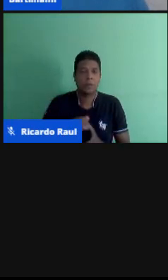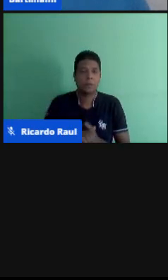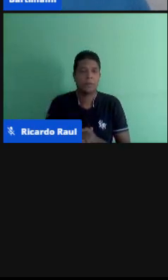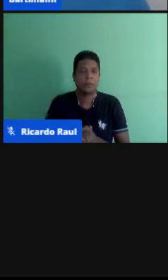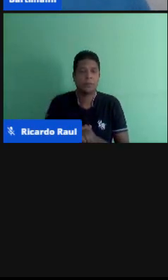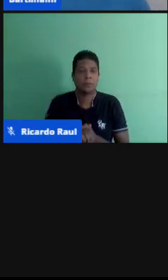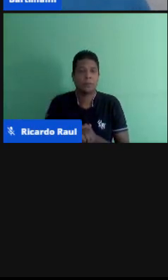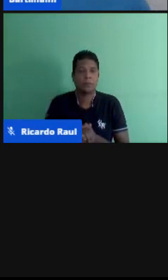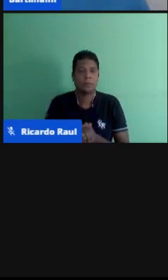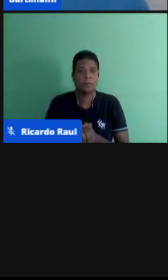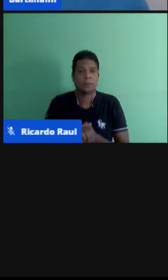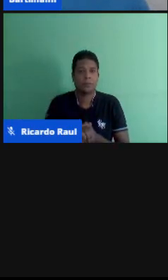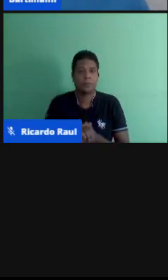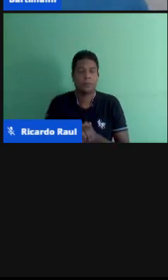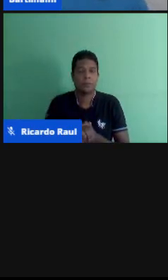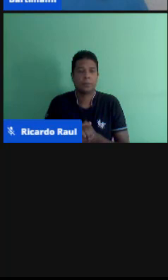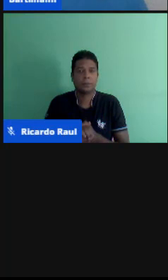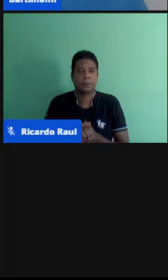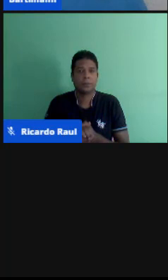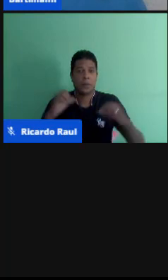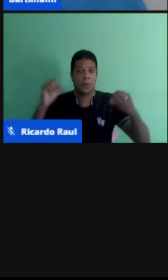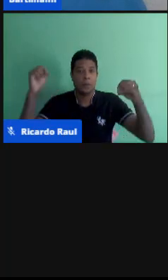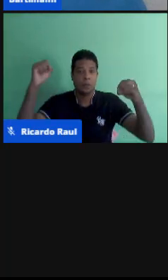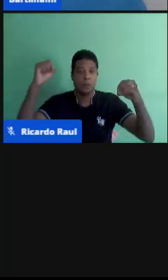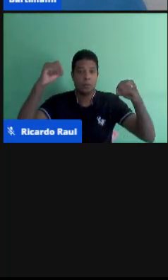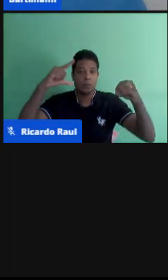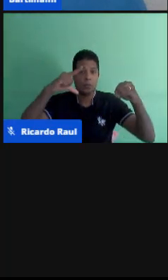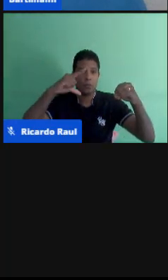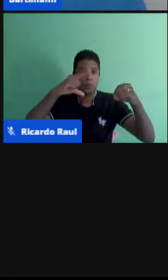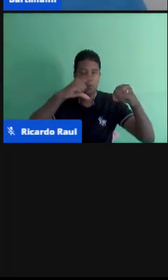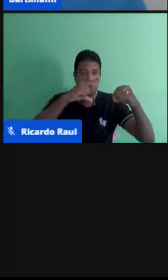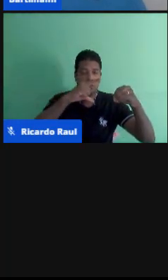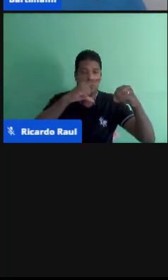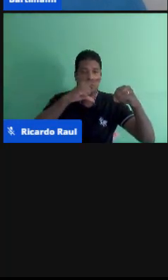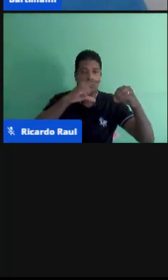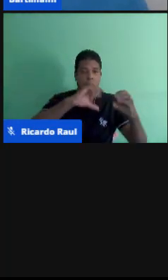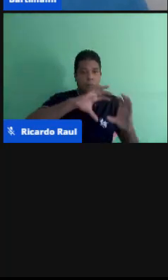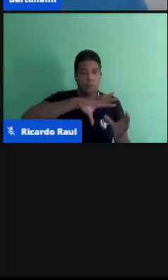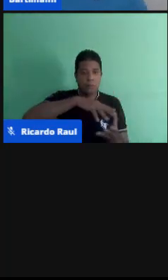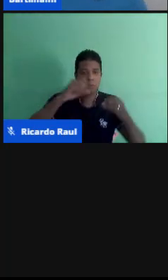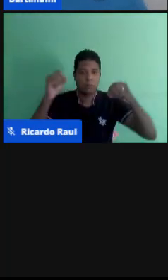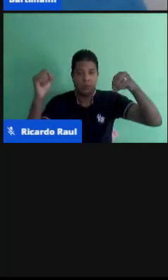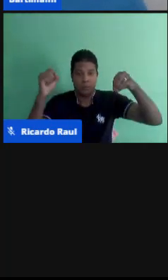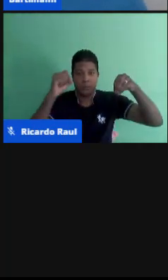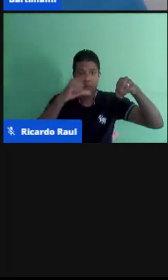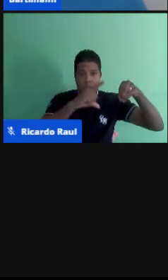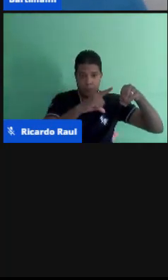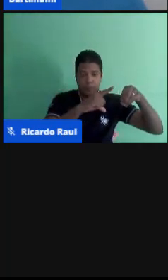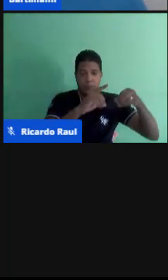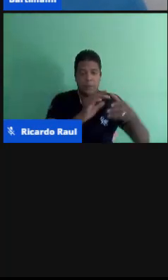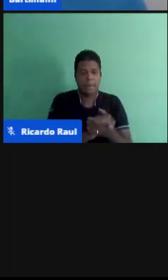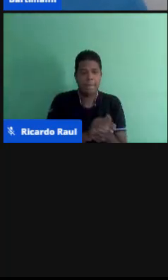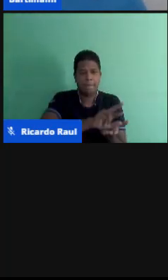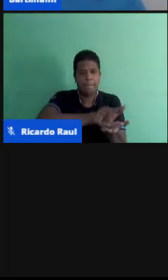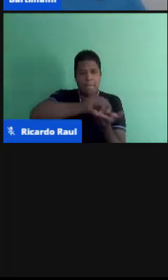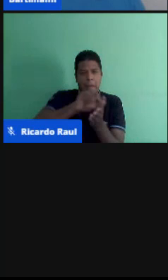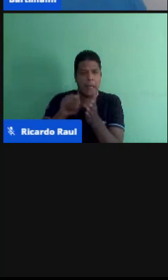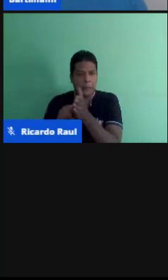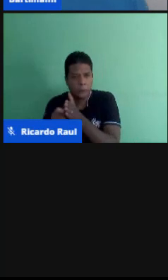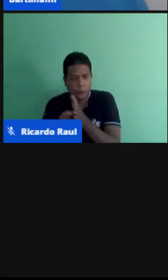pertence ali ao grupo do Observatório do Clima, então organização civil, vários pesquisadores que se